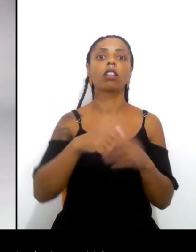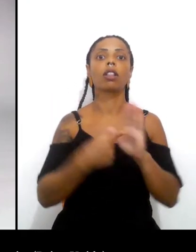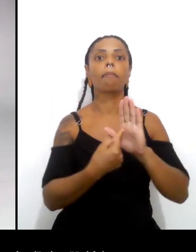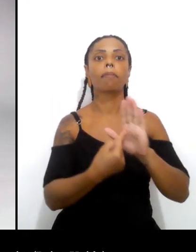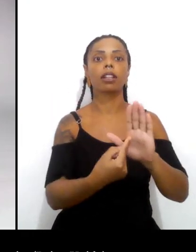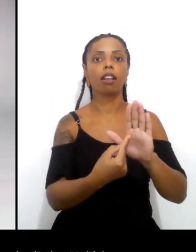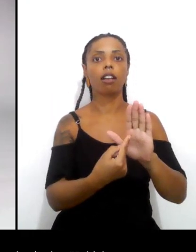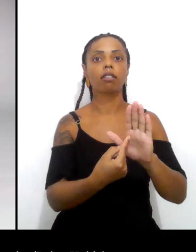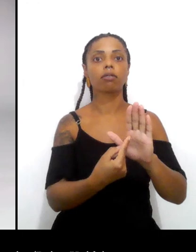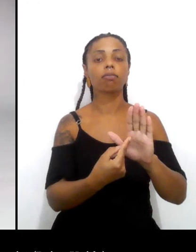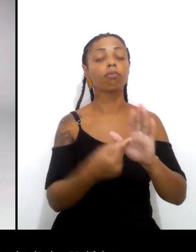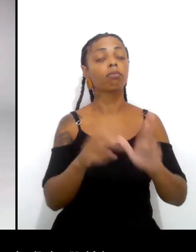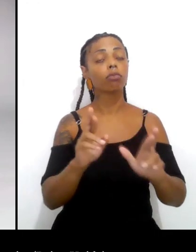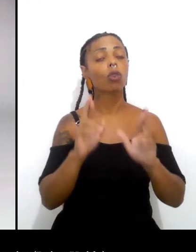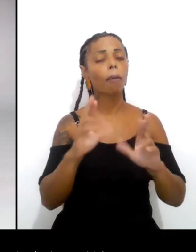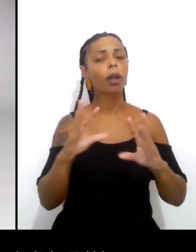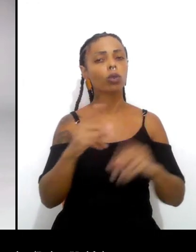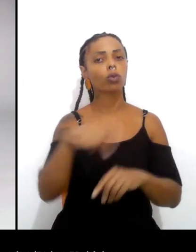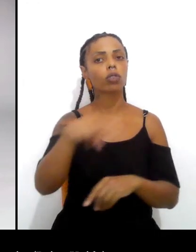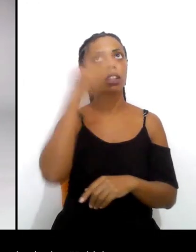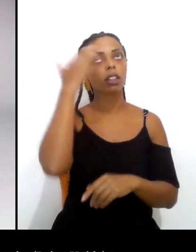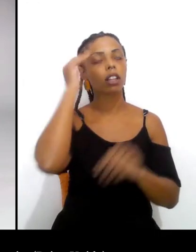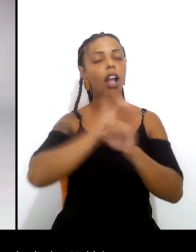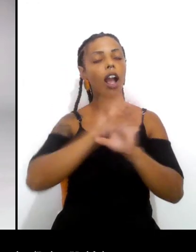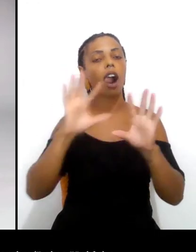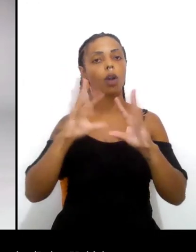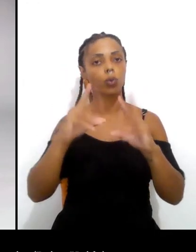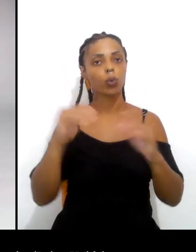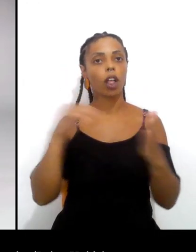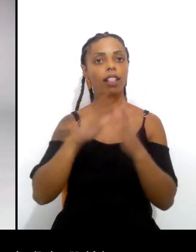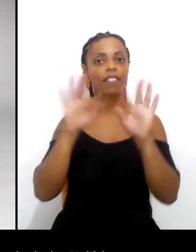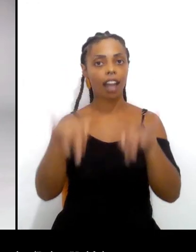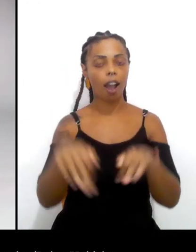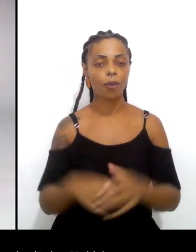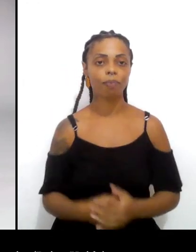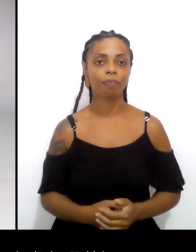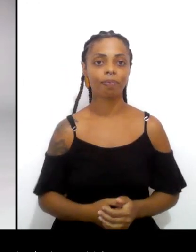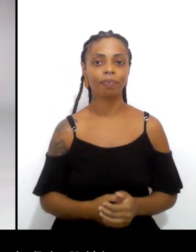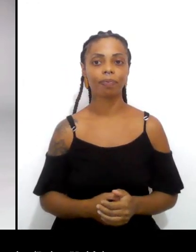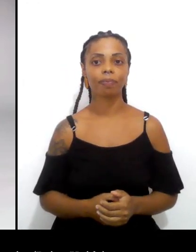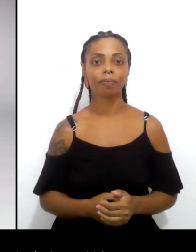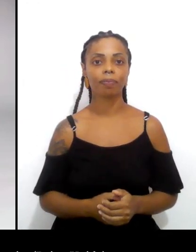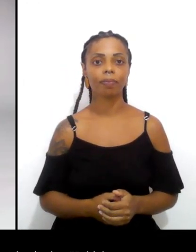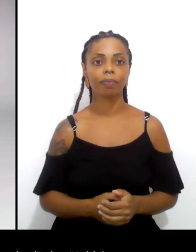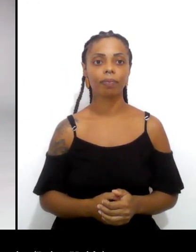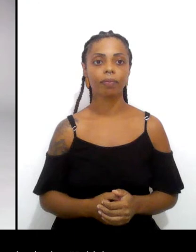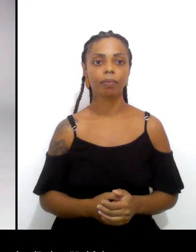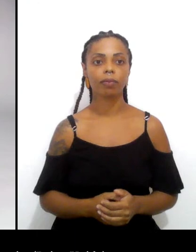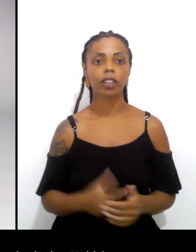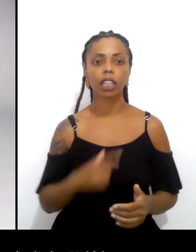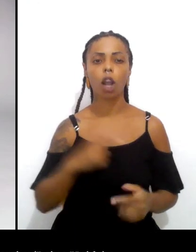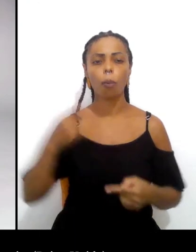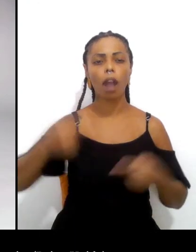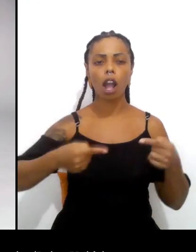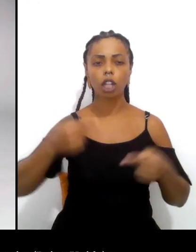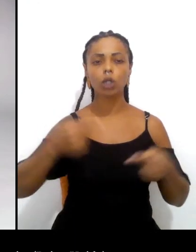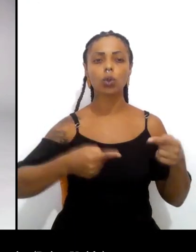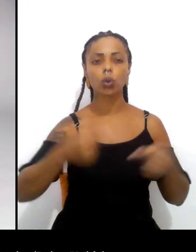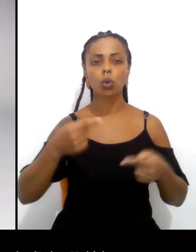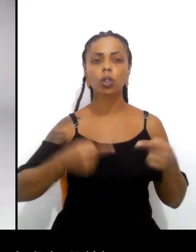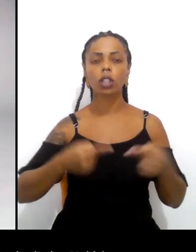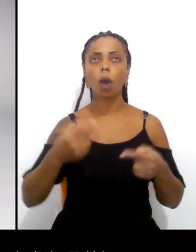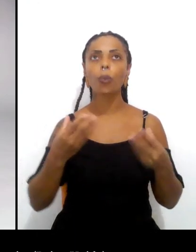que tudo fique claro até o final nós estamos aqui uma discussão muito